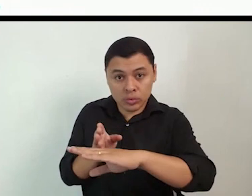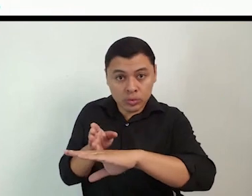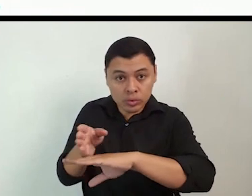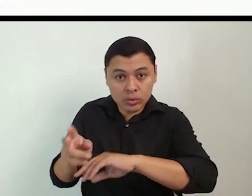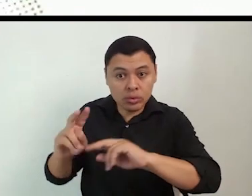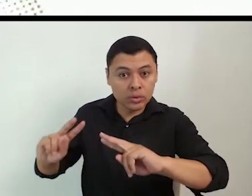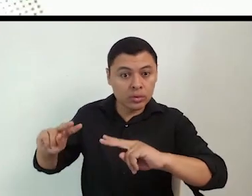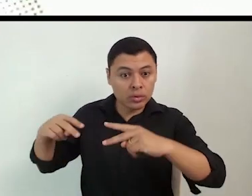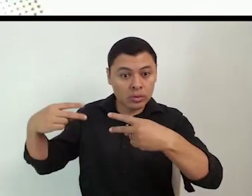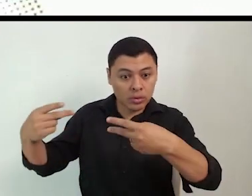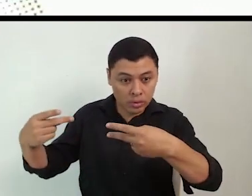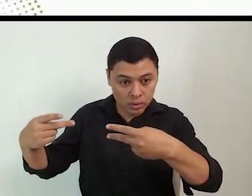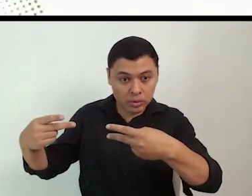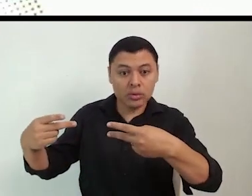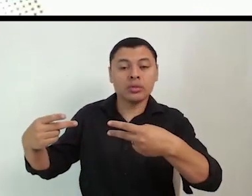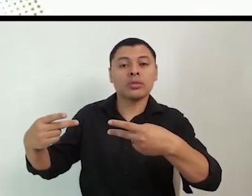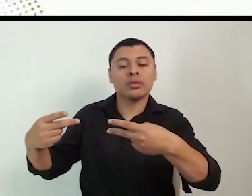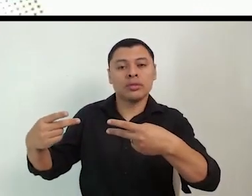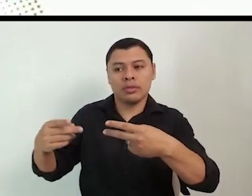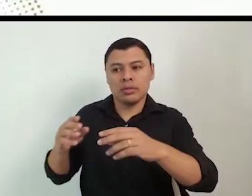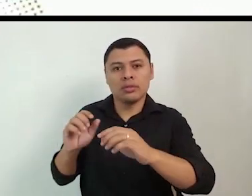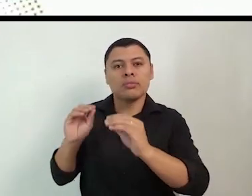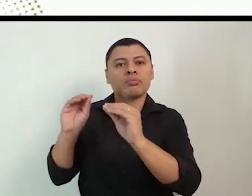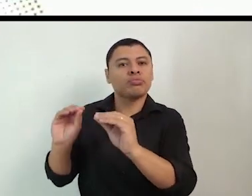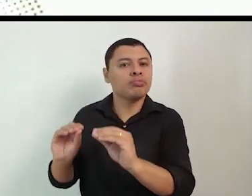link aí. E é isso, gente. Eu acho